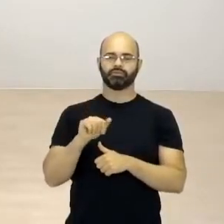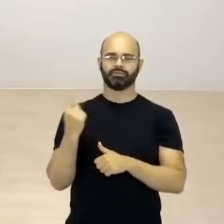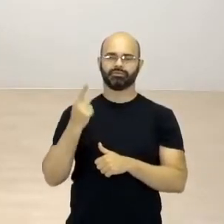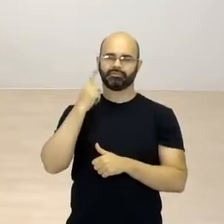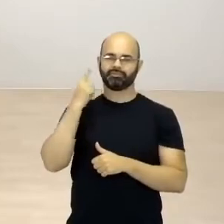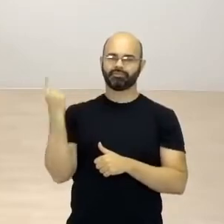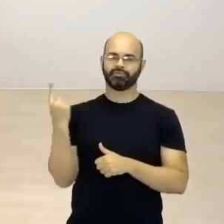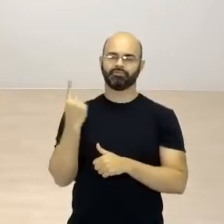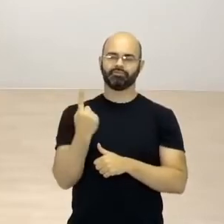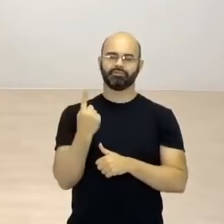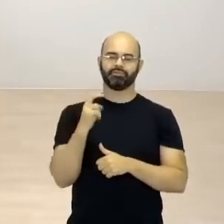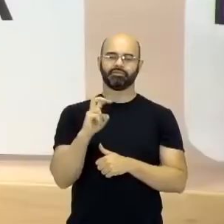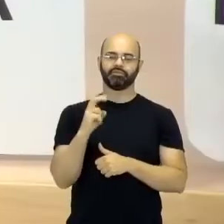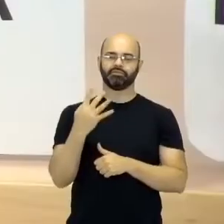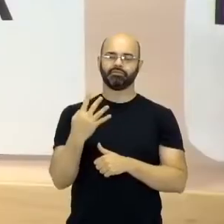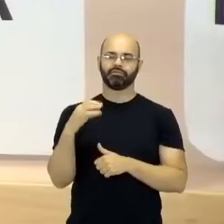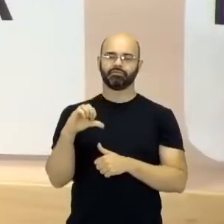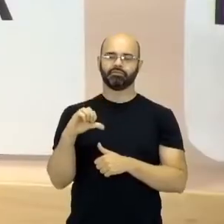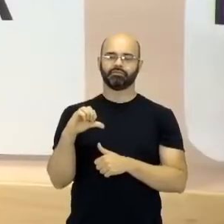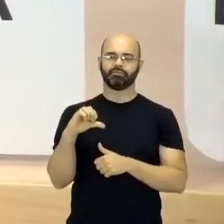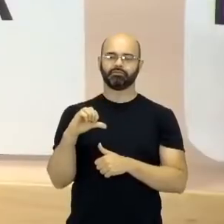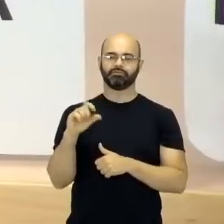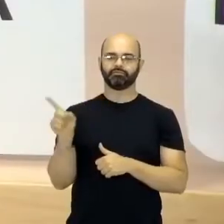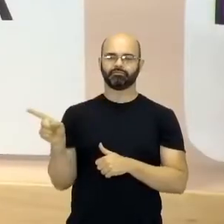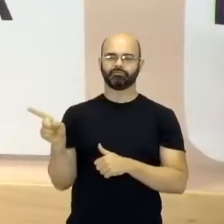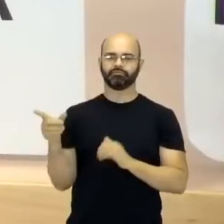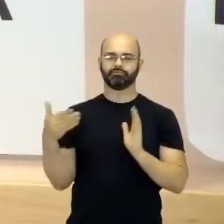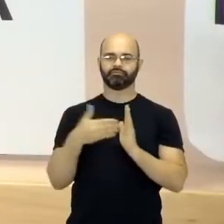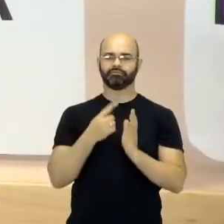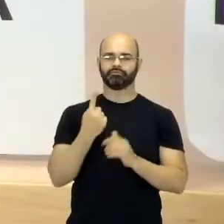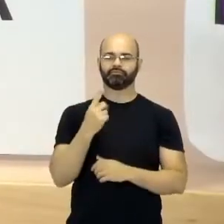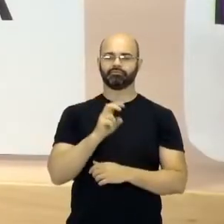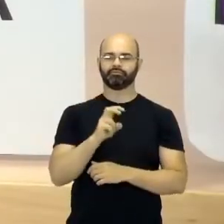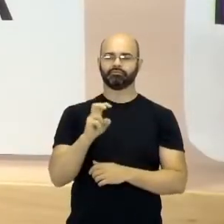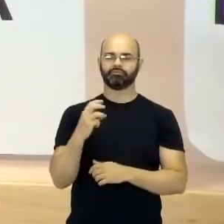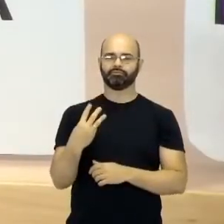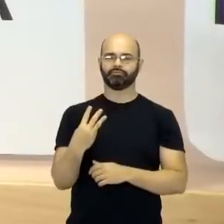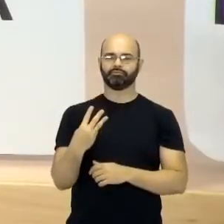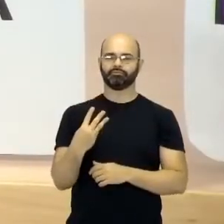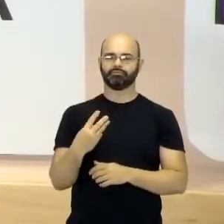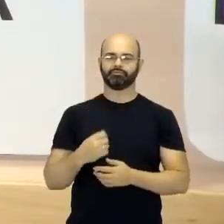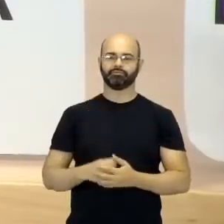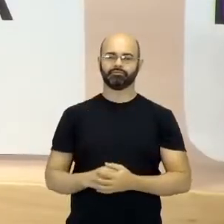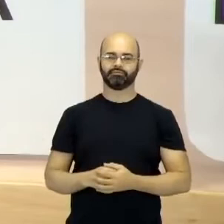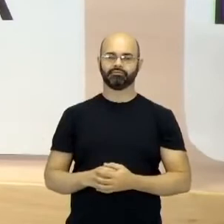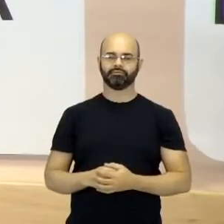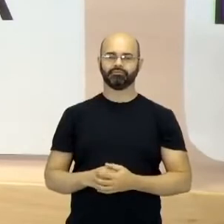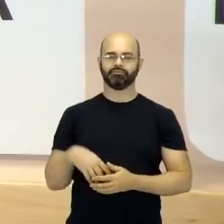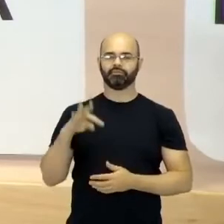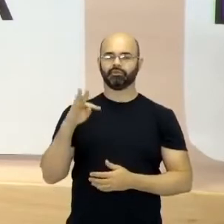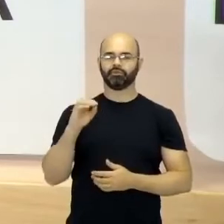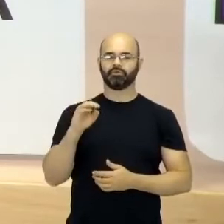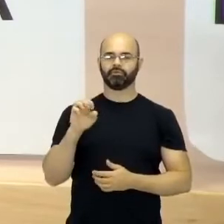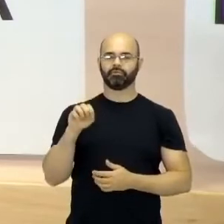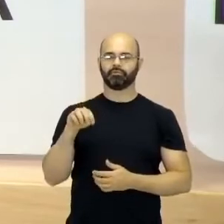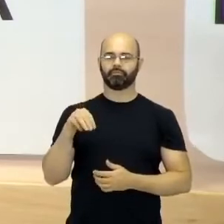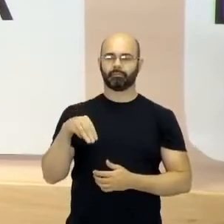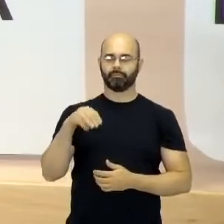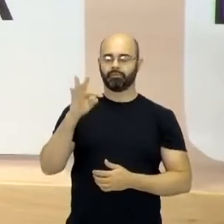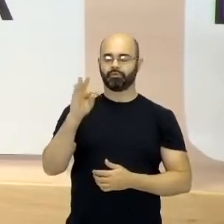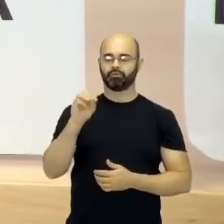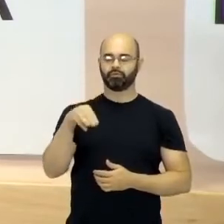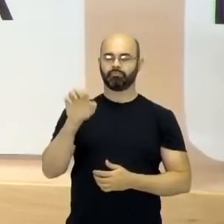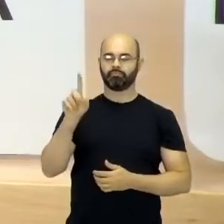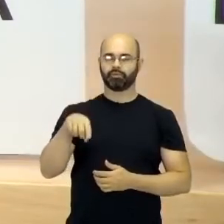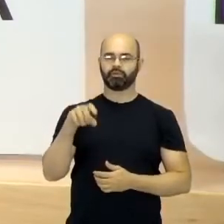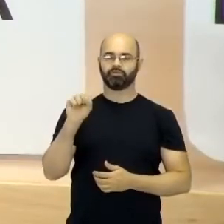Tomé de Souza de 1549 a 1553. O Tomé de Souza, ele vai trazer os primeiros